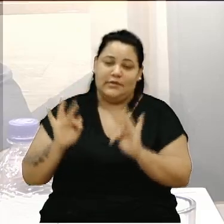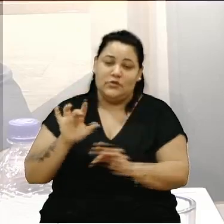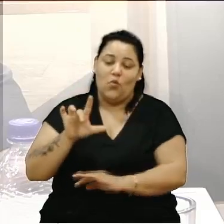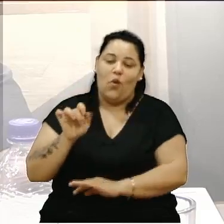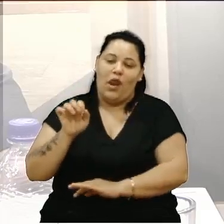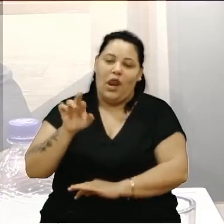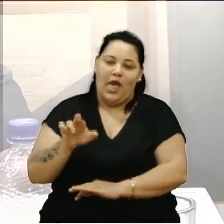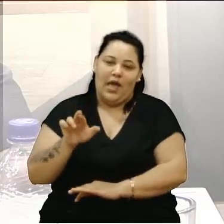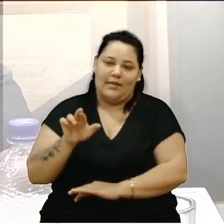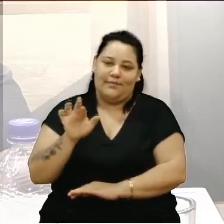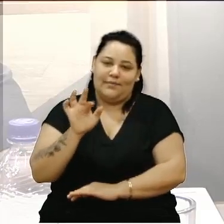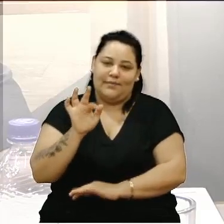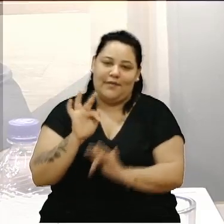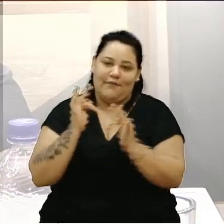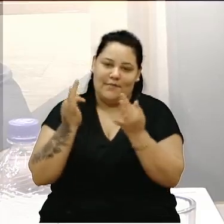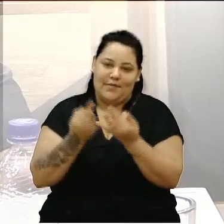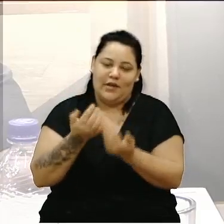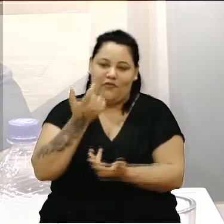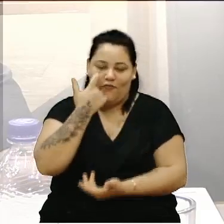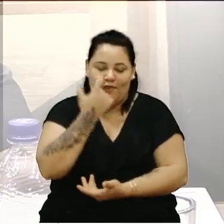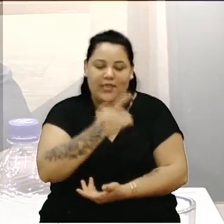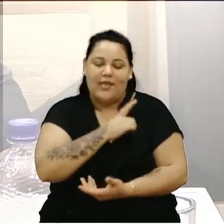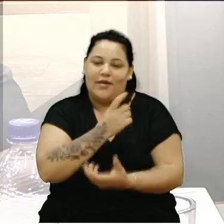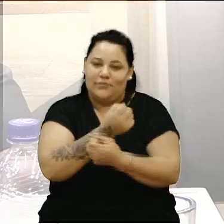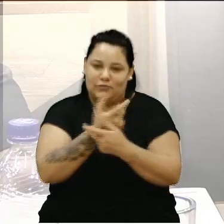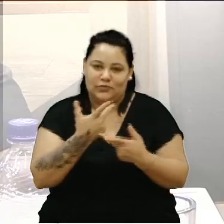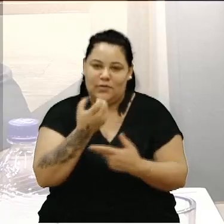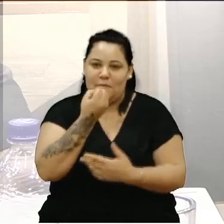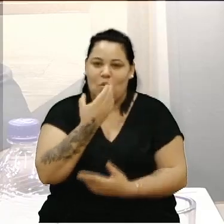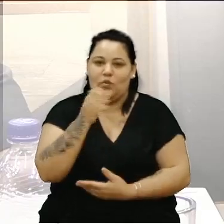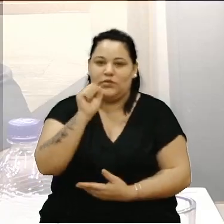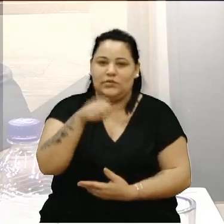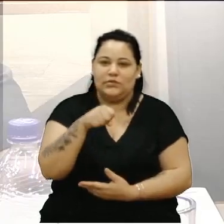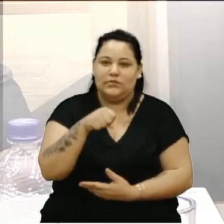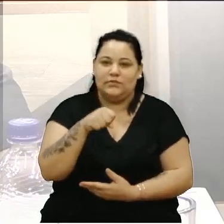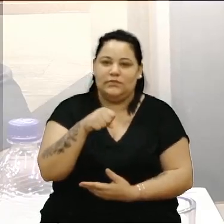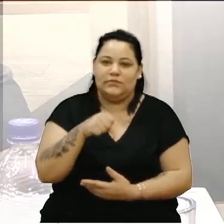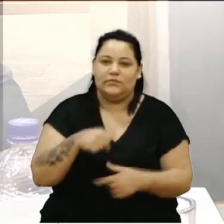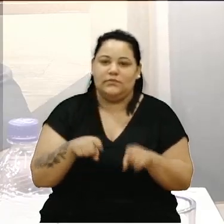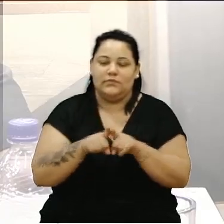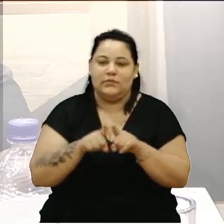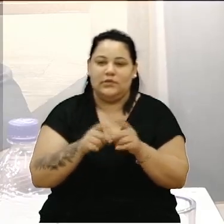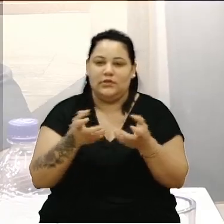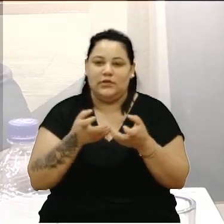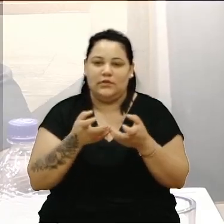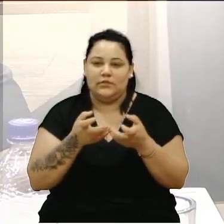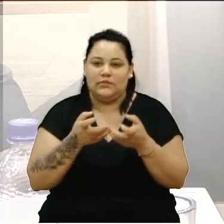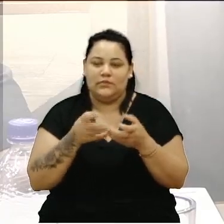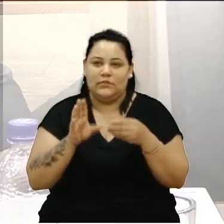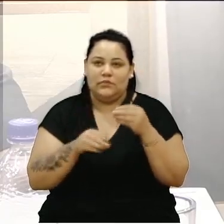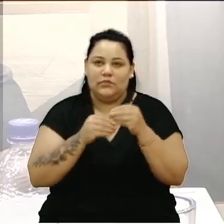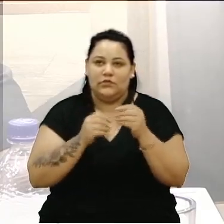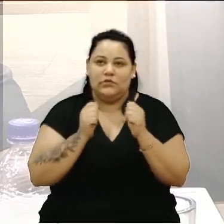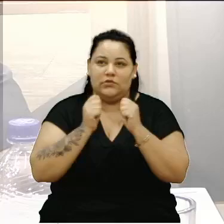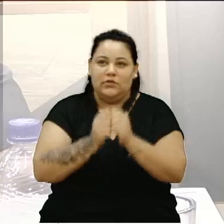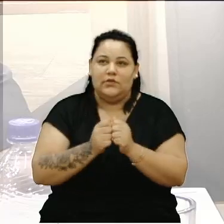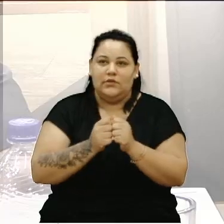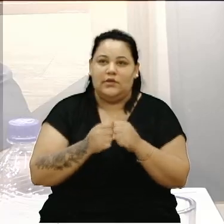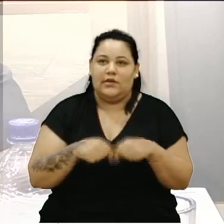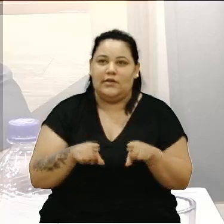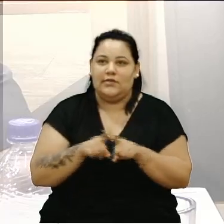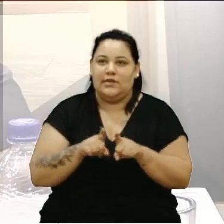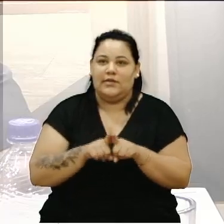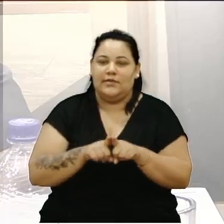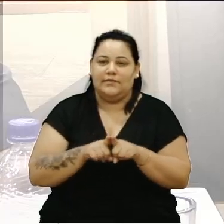vê que tem muitas coisas boas acontecendo, e com relação a isso eu quero lhe somar na sua fala, né? E eu acho que vários vereadores aqui